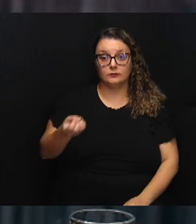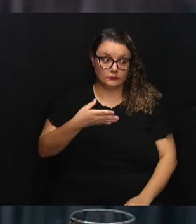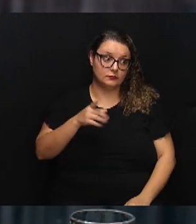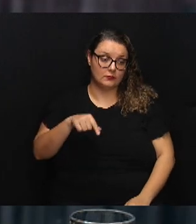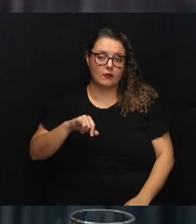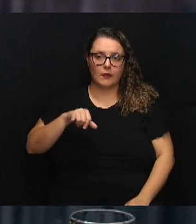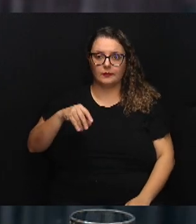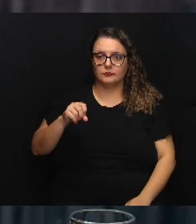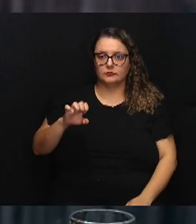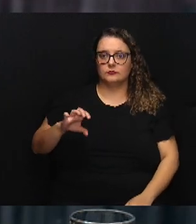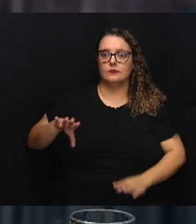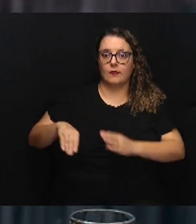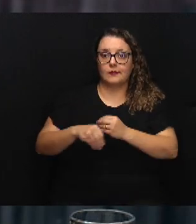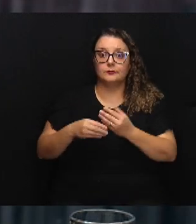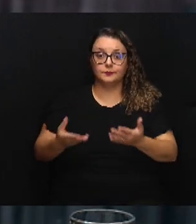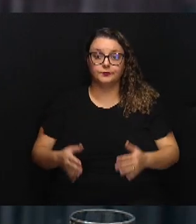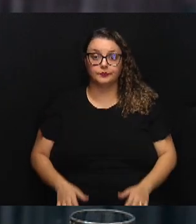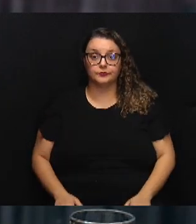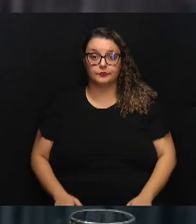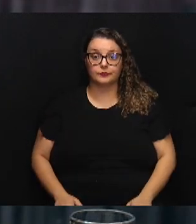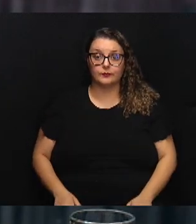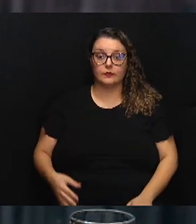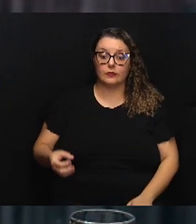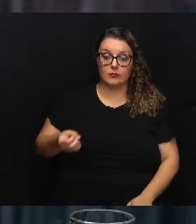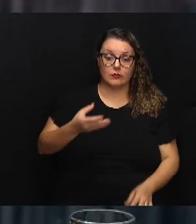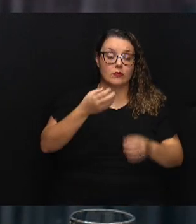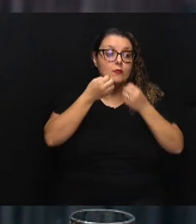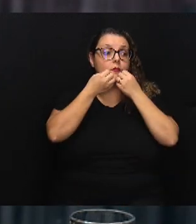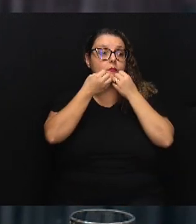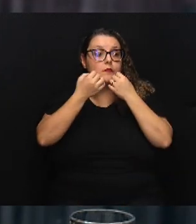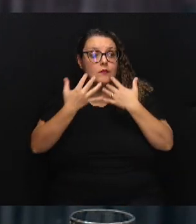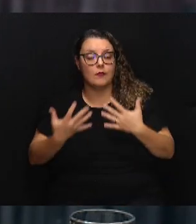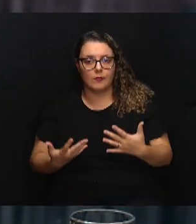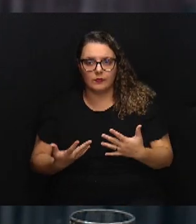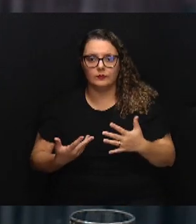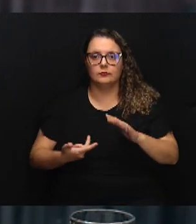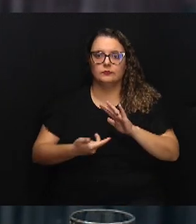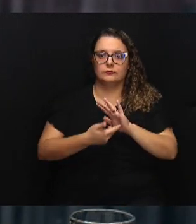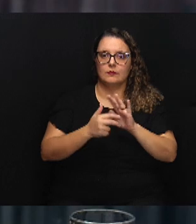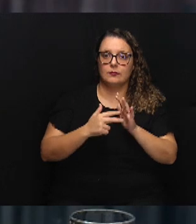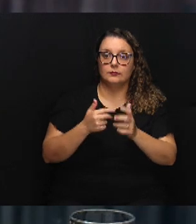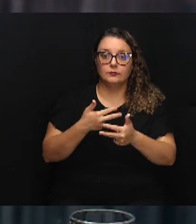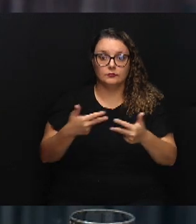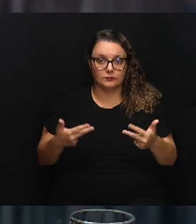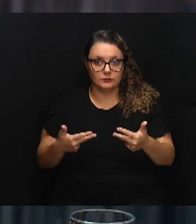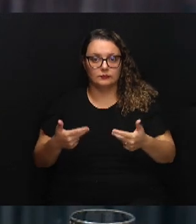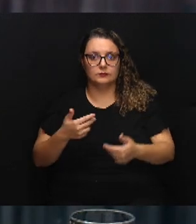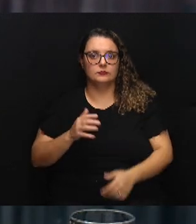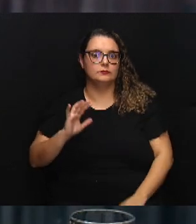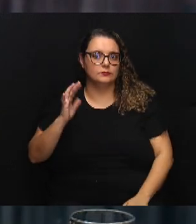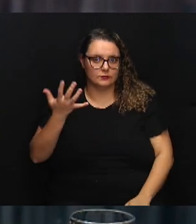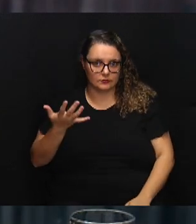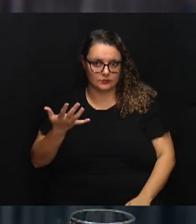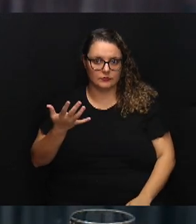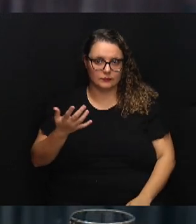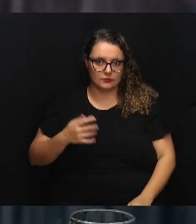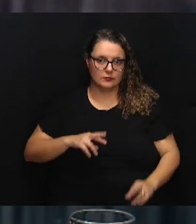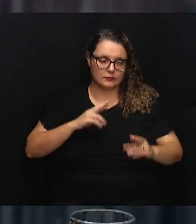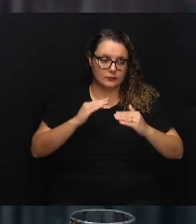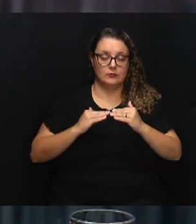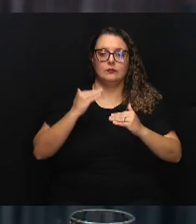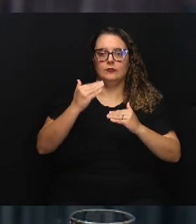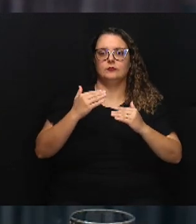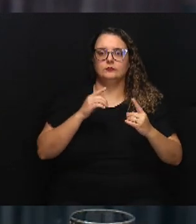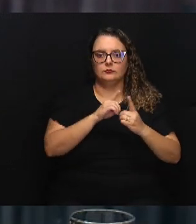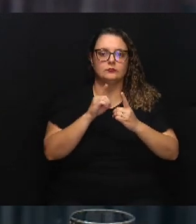pode complementar depois sobre isso, mas o novo é muito bom, no sentido que qualquer coisa que venha acontecer supre a expectativa das pessoas,